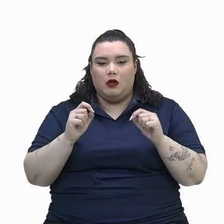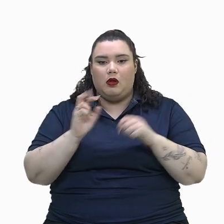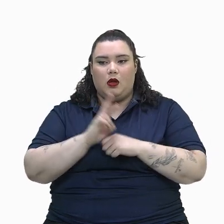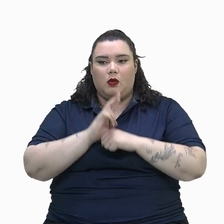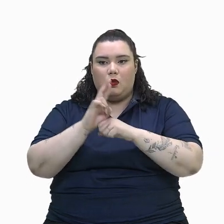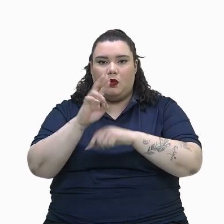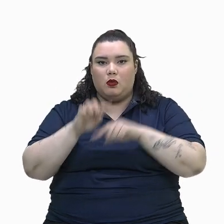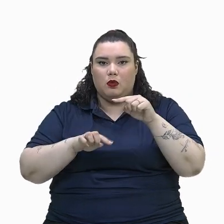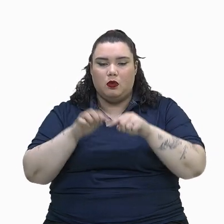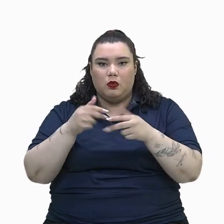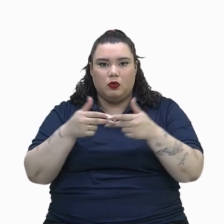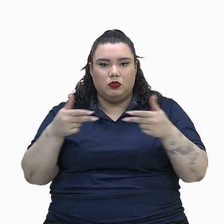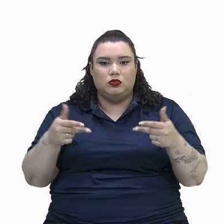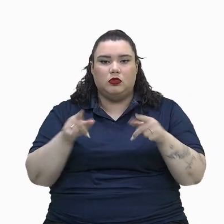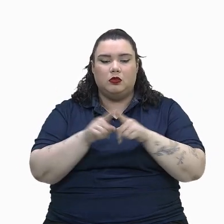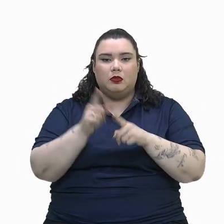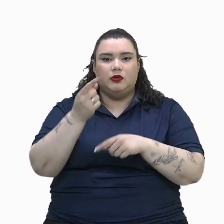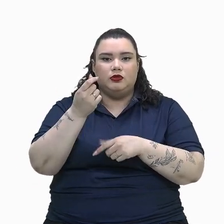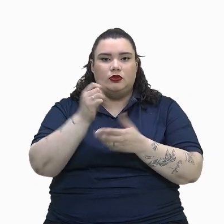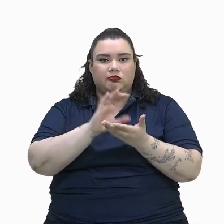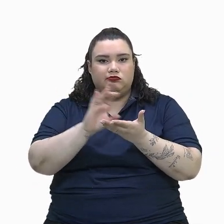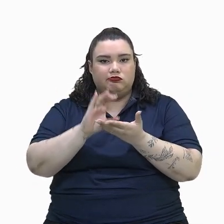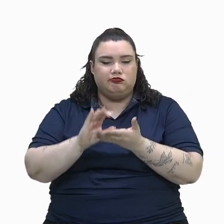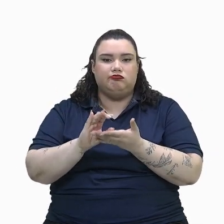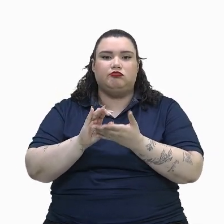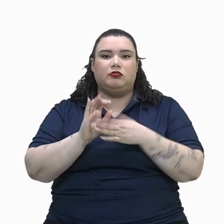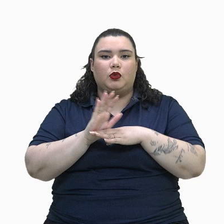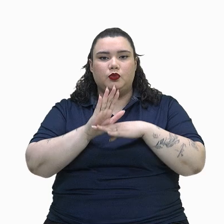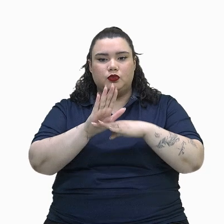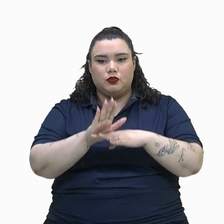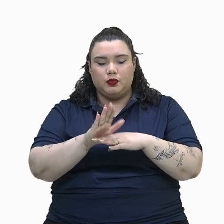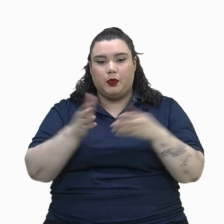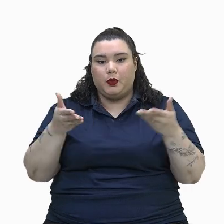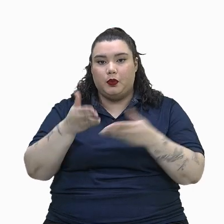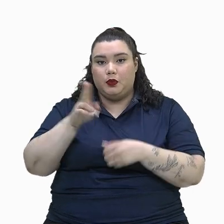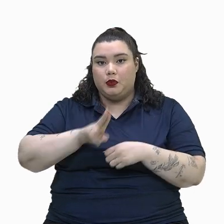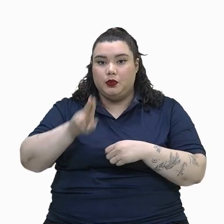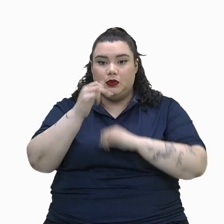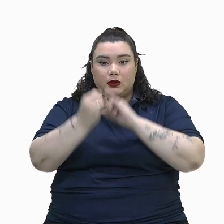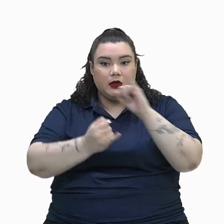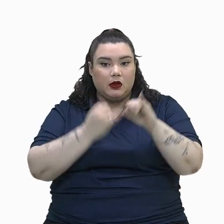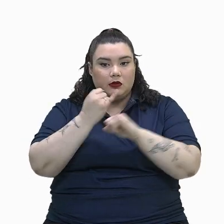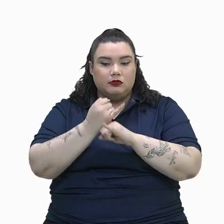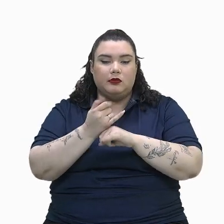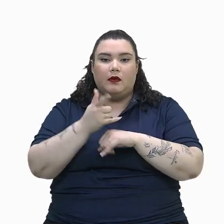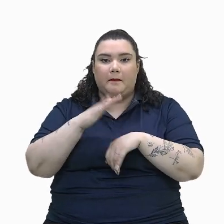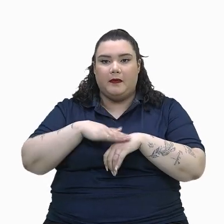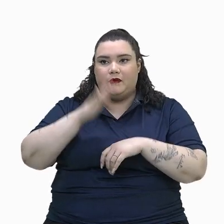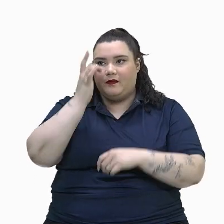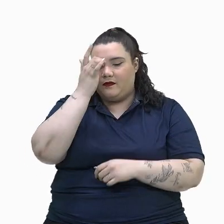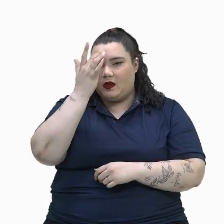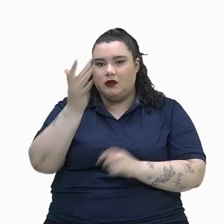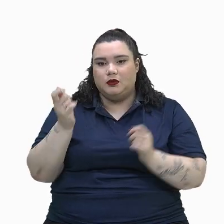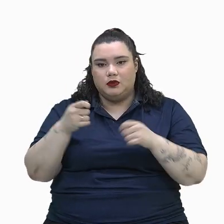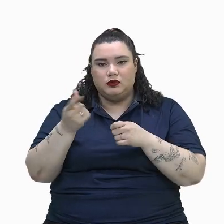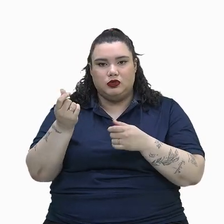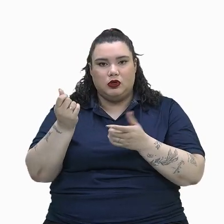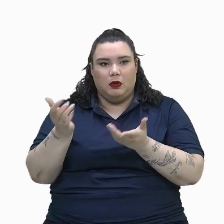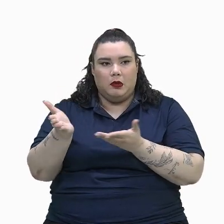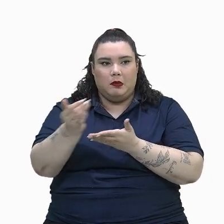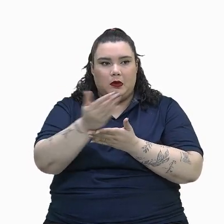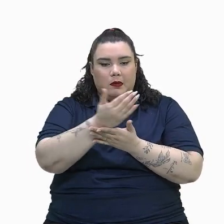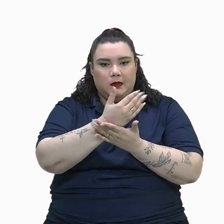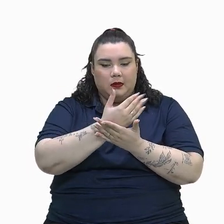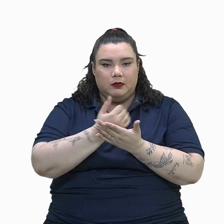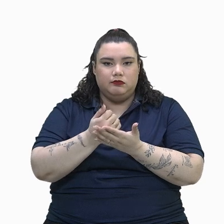materiais, dinheiro em vaquinhas, né, e hoje, com o uso da internet, é muito mais fácil para levantar, né,